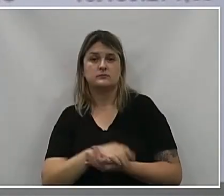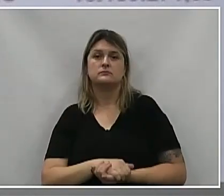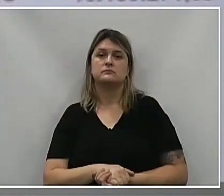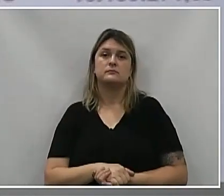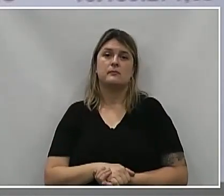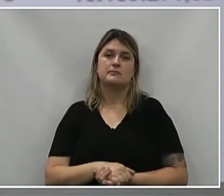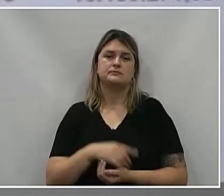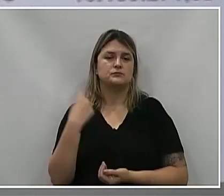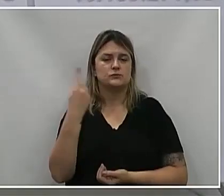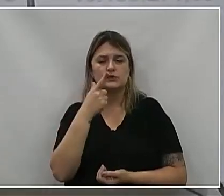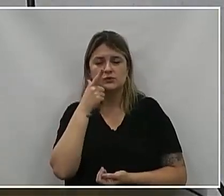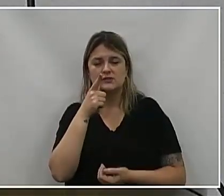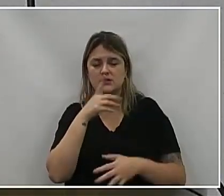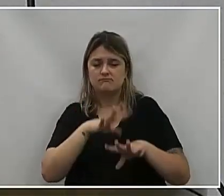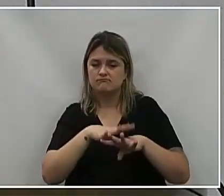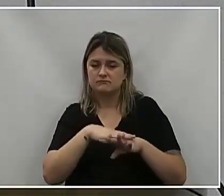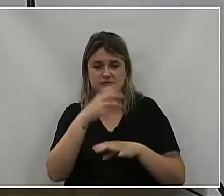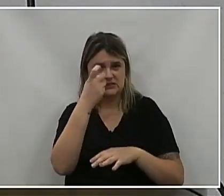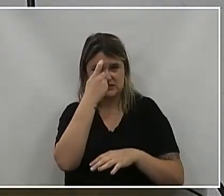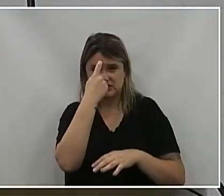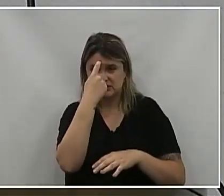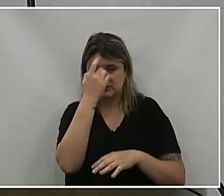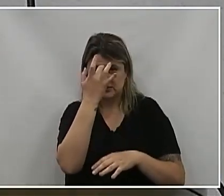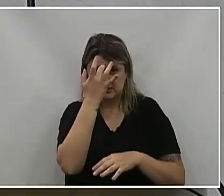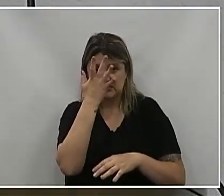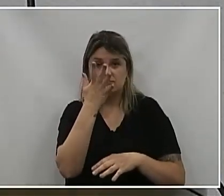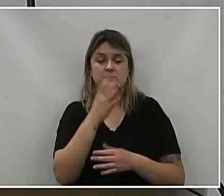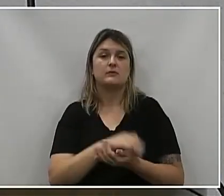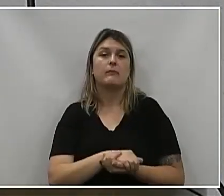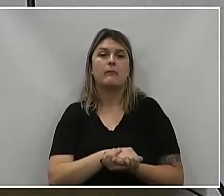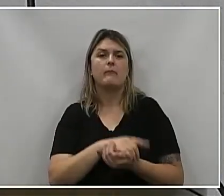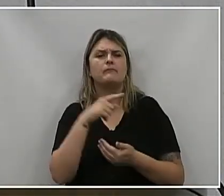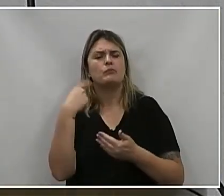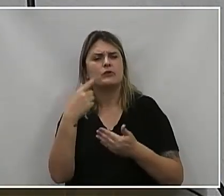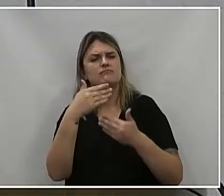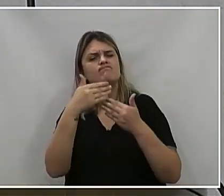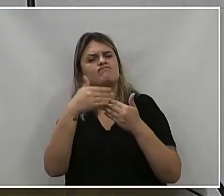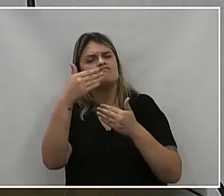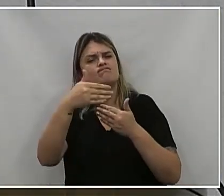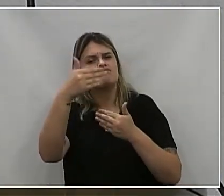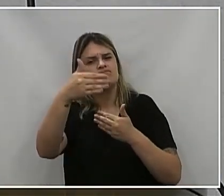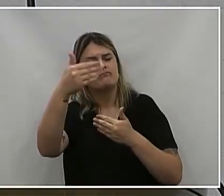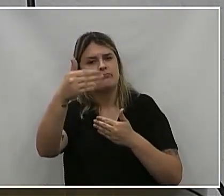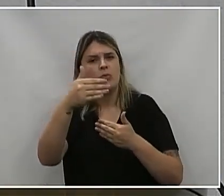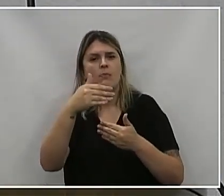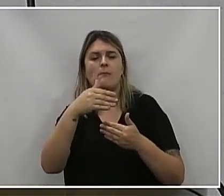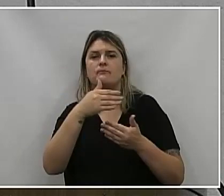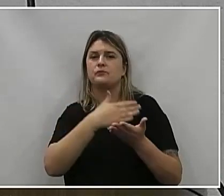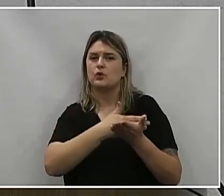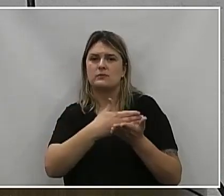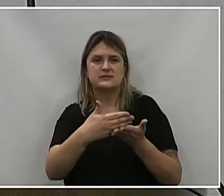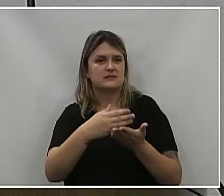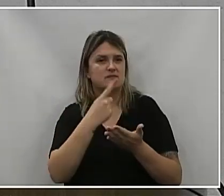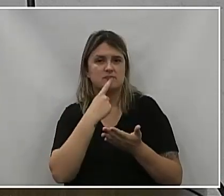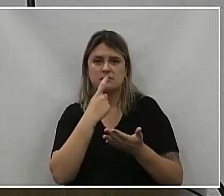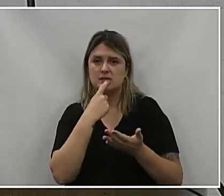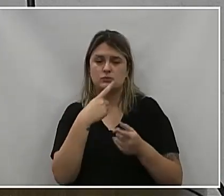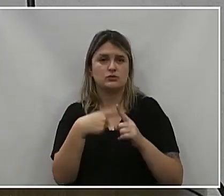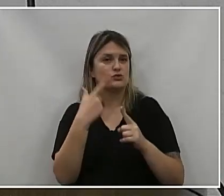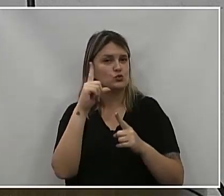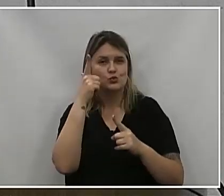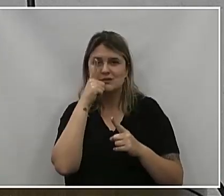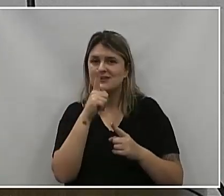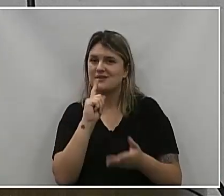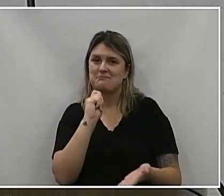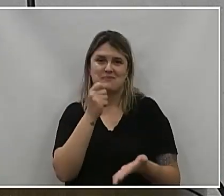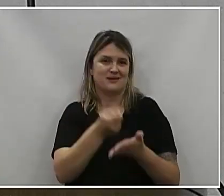de padaria muito simples, né, já dá para ver por aí. E daí em diante, nós entraríamos no vermelho, né, os valores